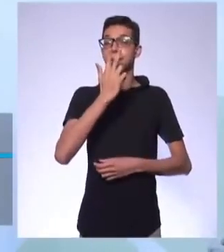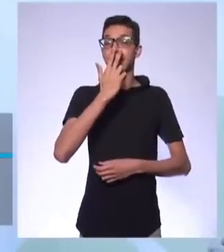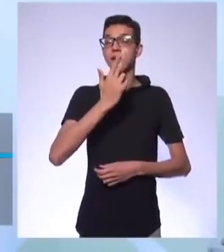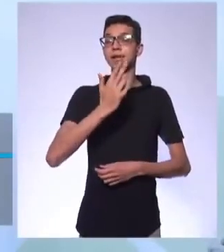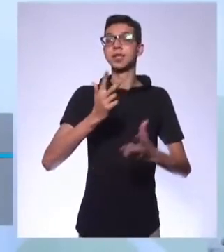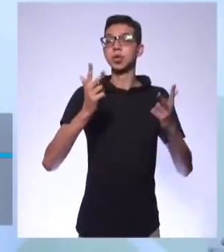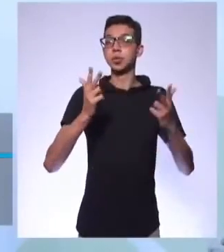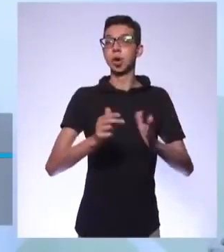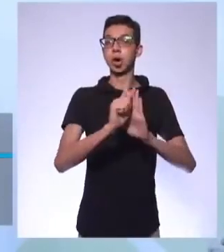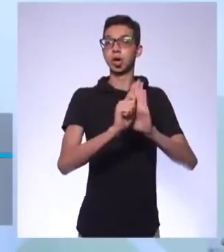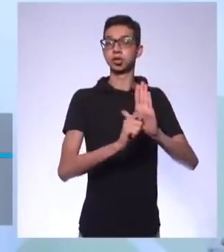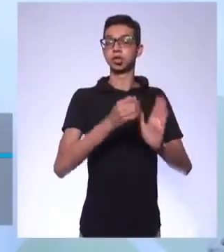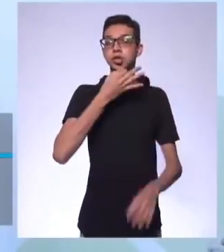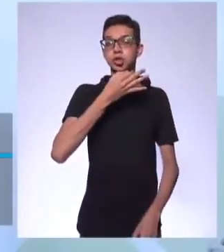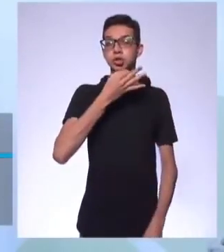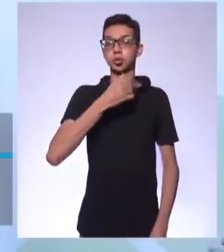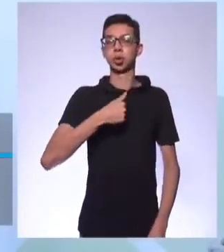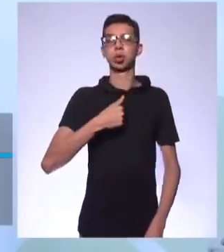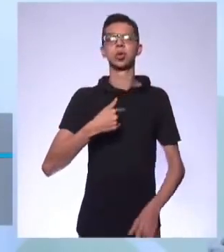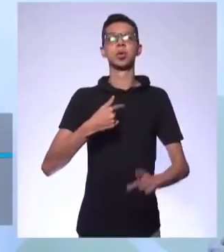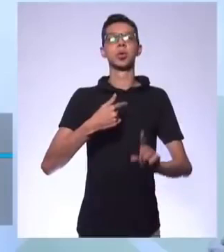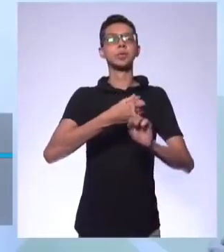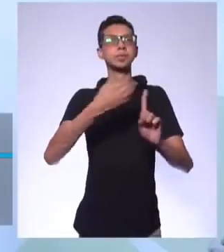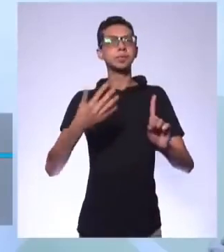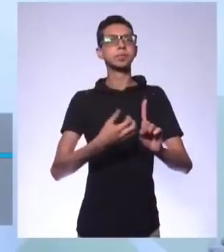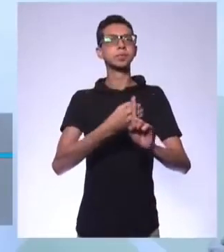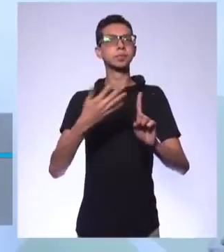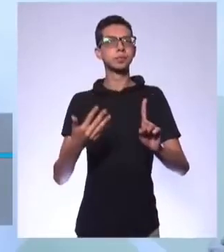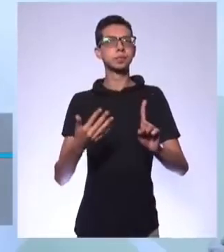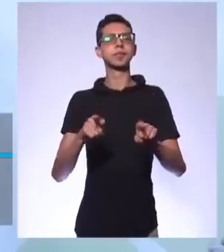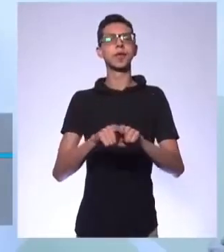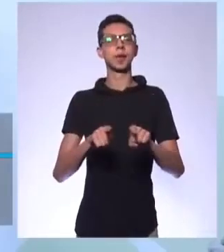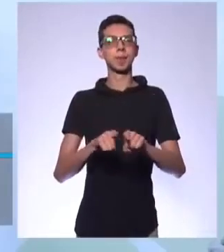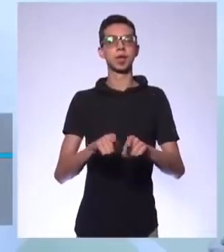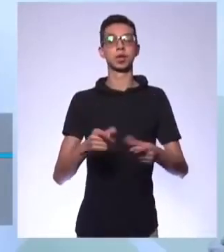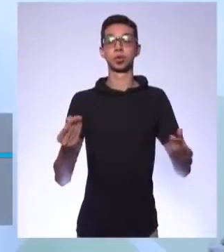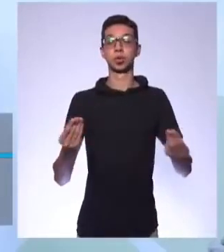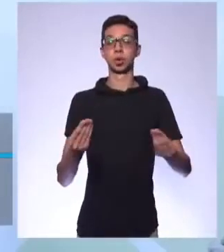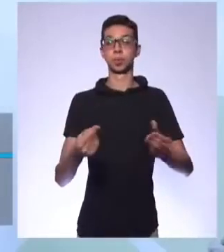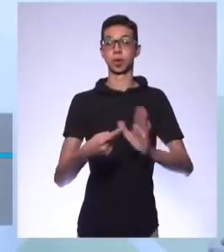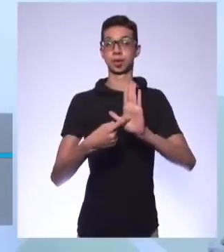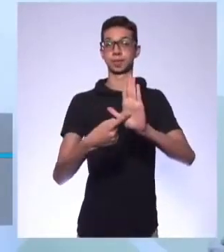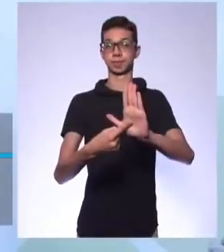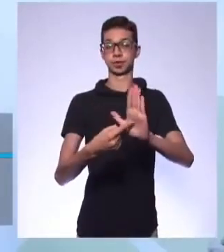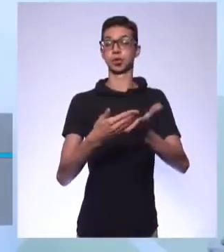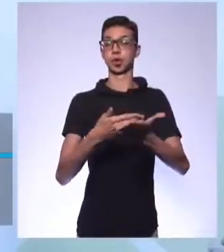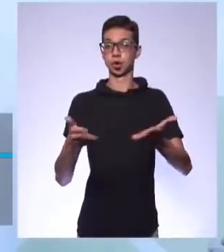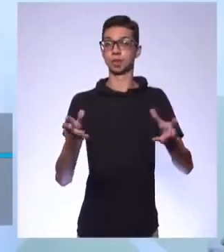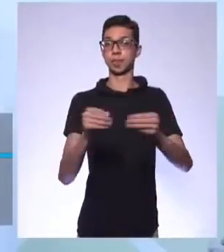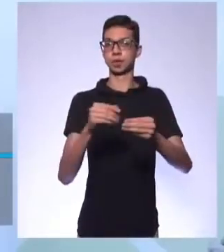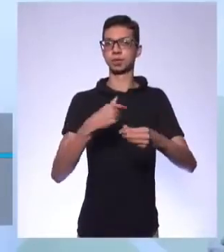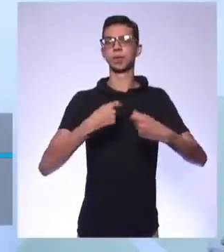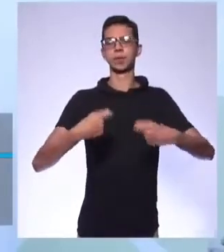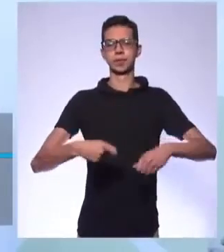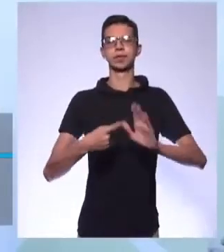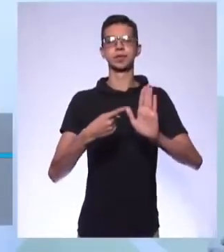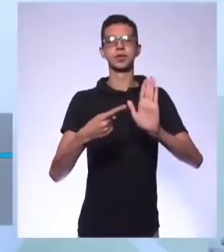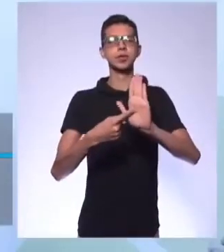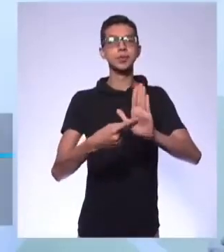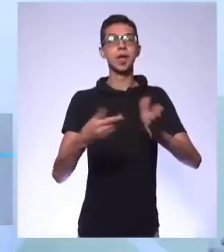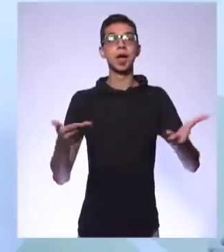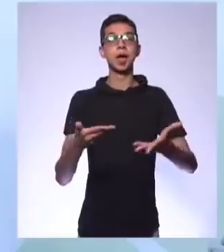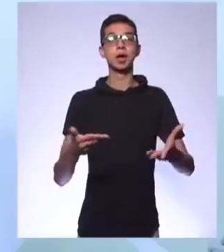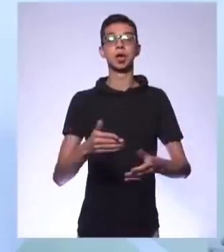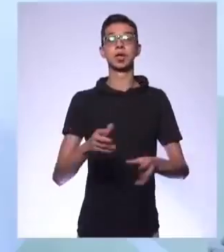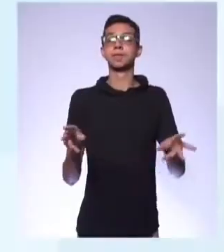essas habilidades de argumentação, de persuasão, e até a questão da apresentação no início da resenha, porque eu tenho que apresentar. Vamos para a resenha